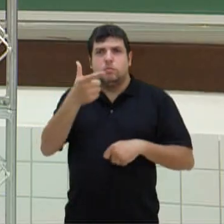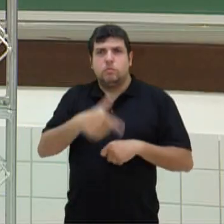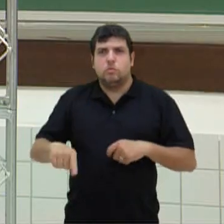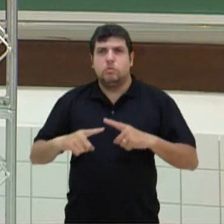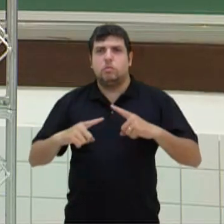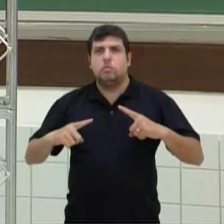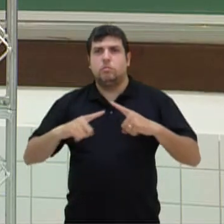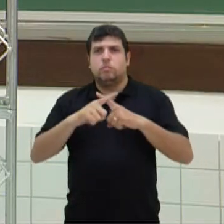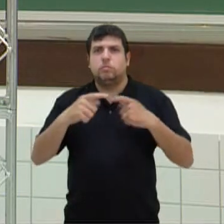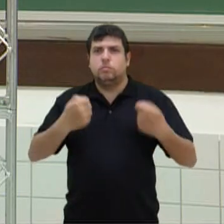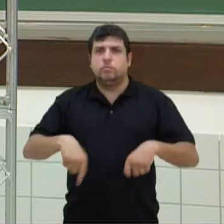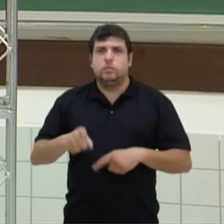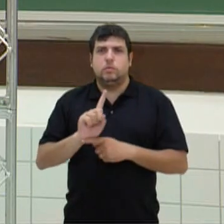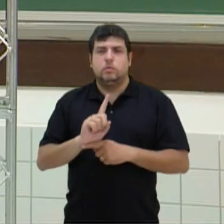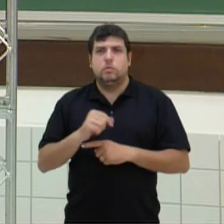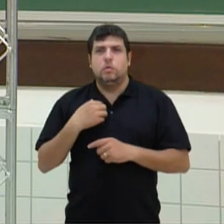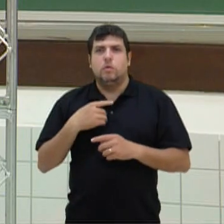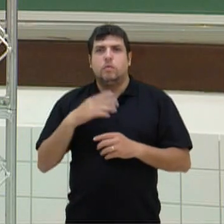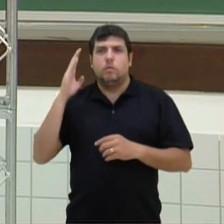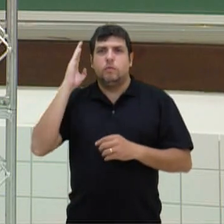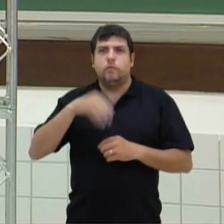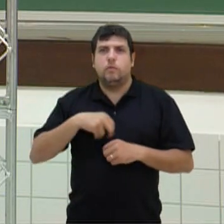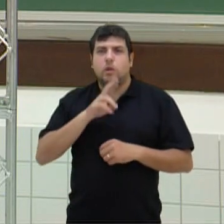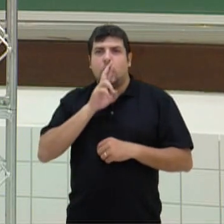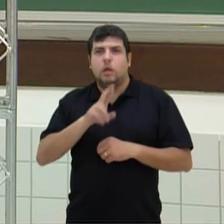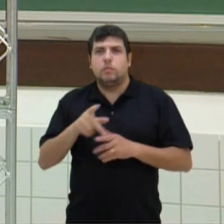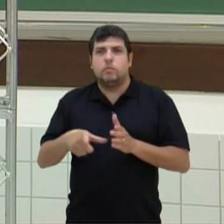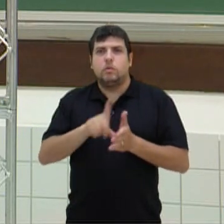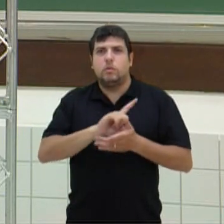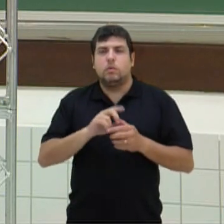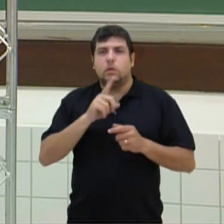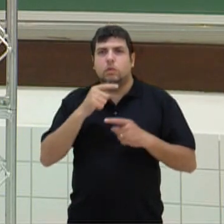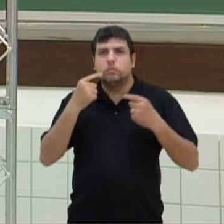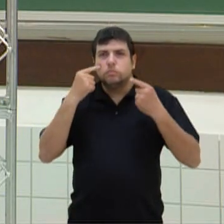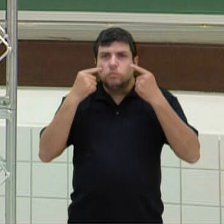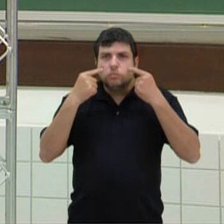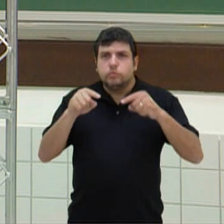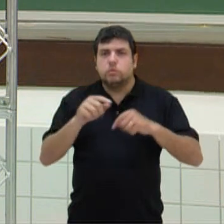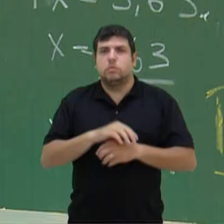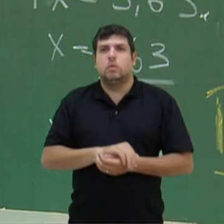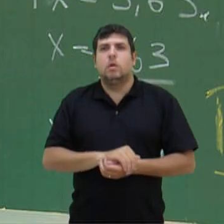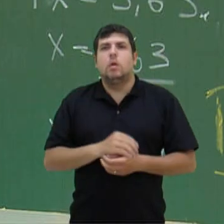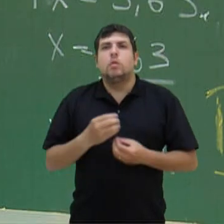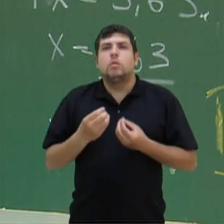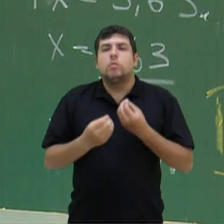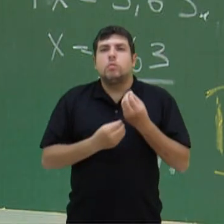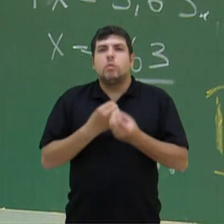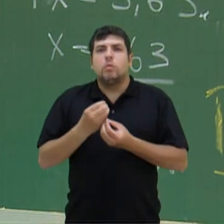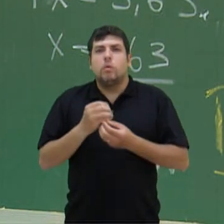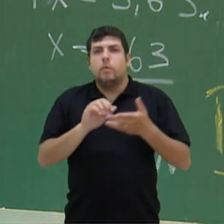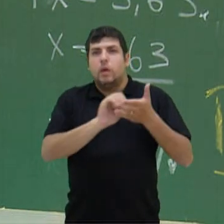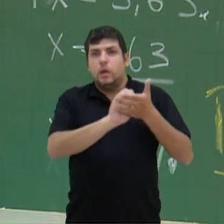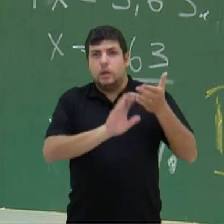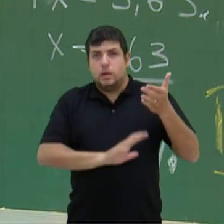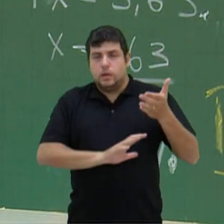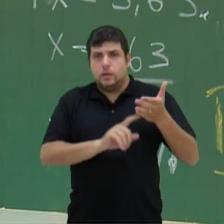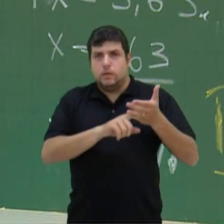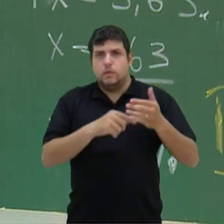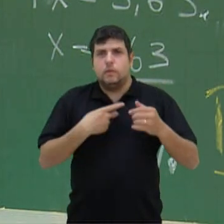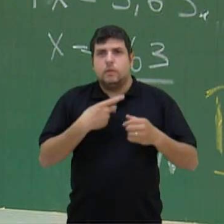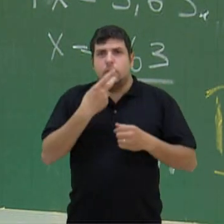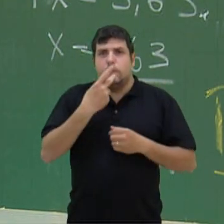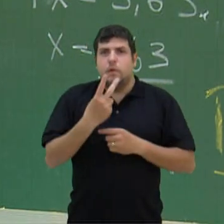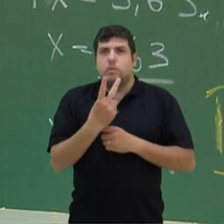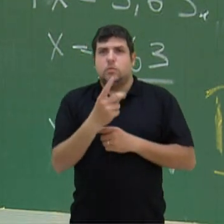Vai usar direto o resultado que a gente descobriu aqui. E o exercício ele fala para a gente que são 2 gramas